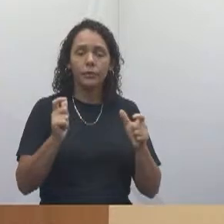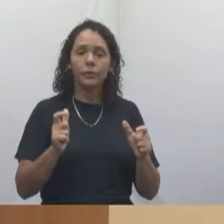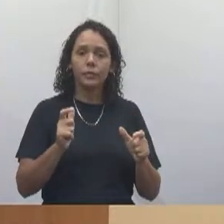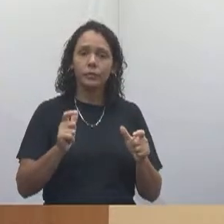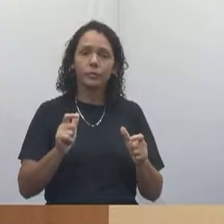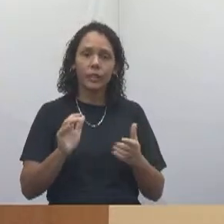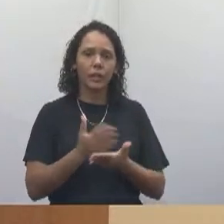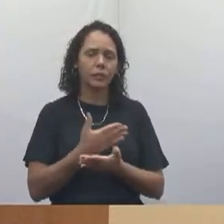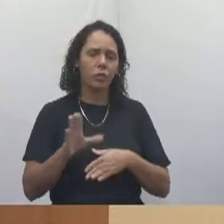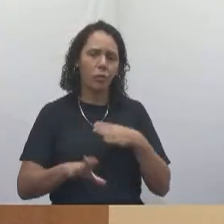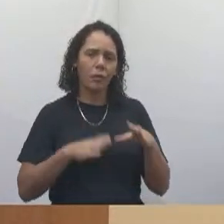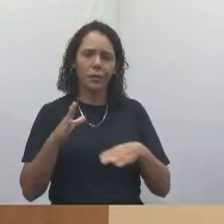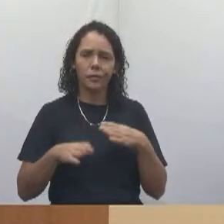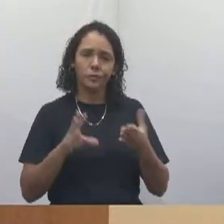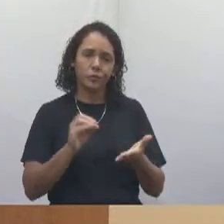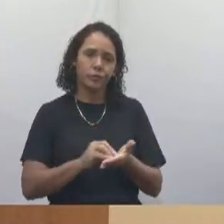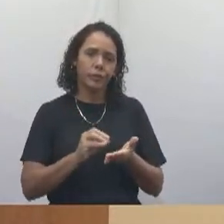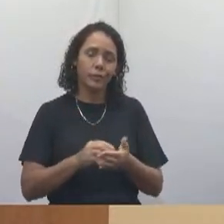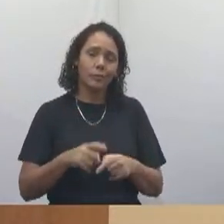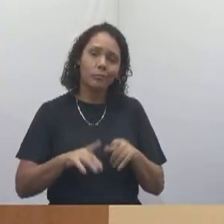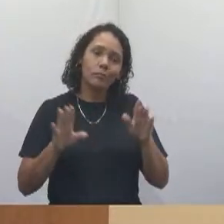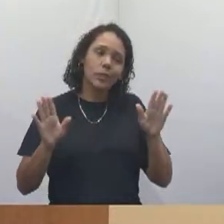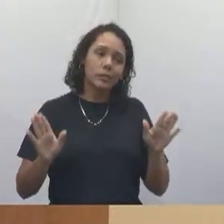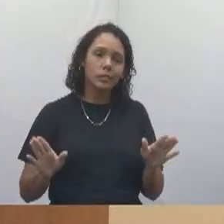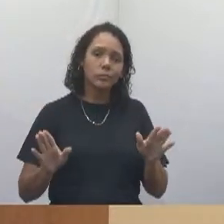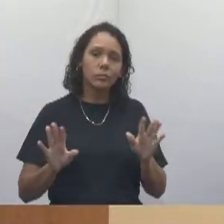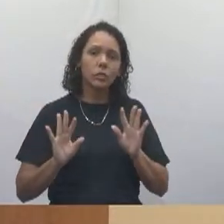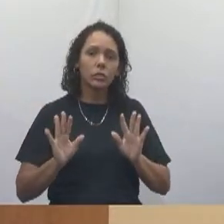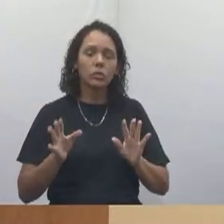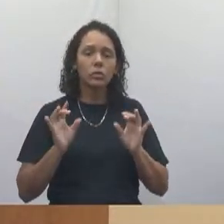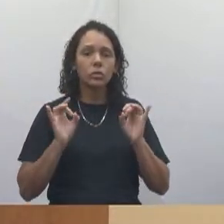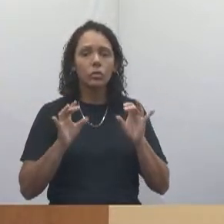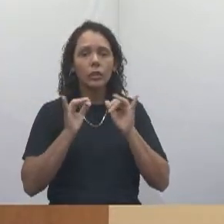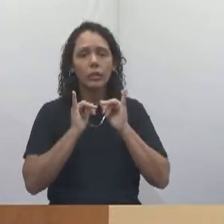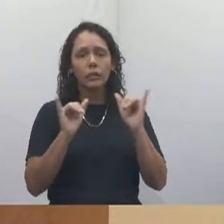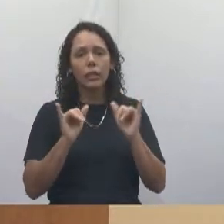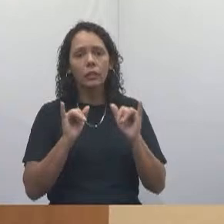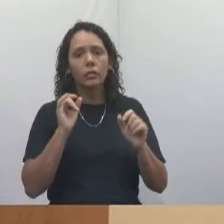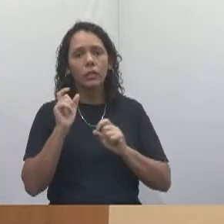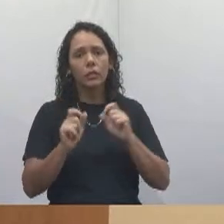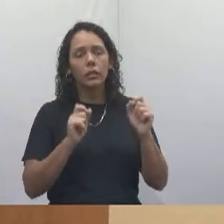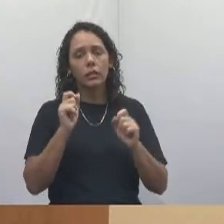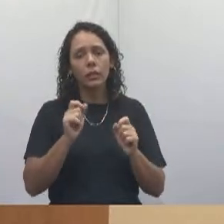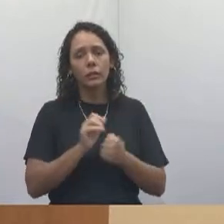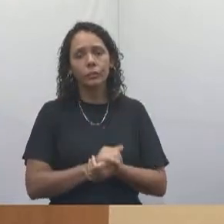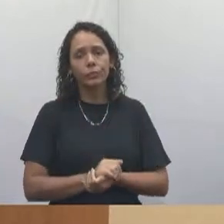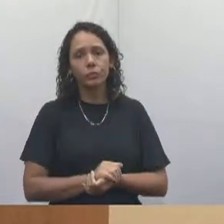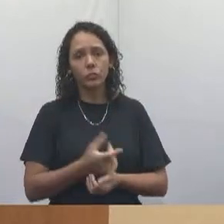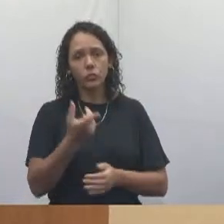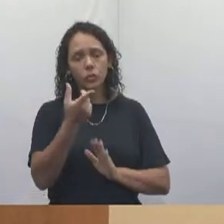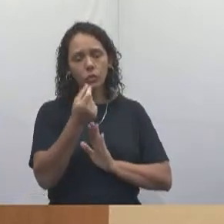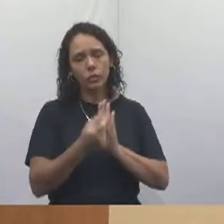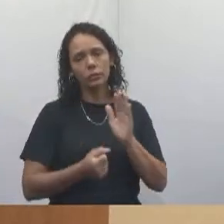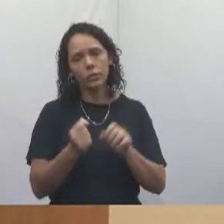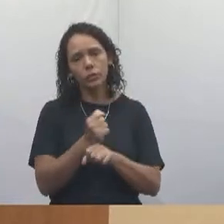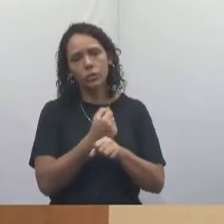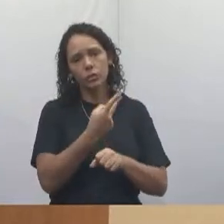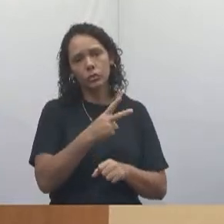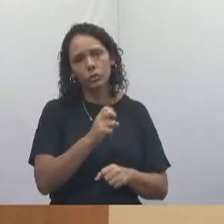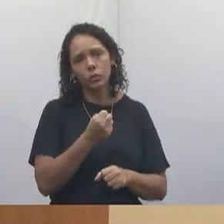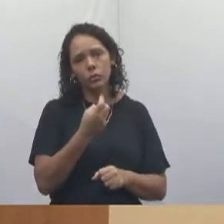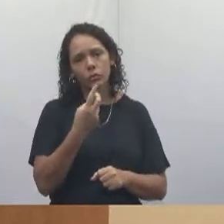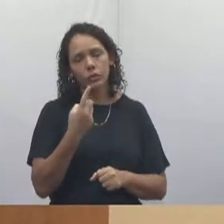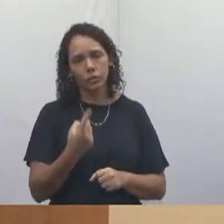muitas vezes não têm a coragem. Mas enfim, eu só quero dizer para vocês que as contas do município de 2021 está com as